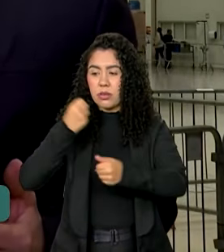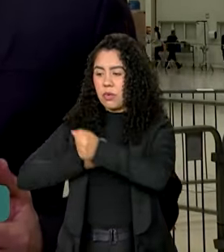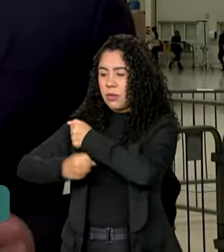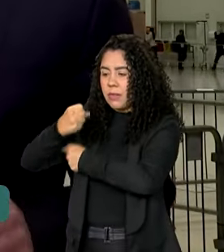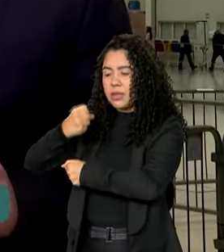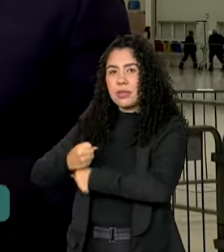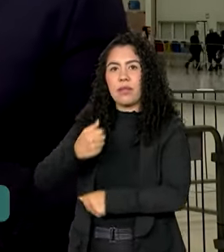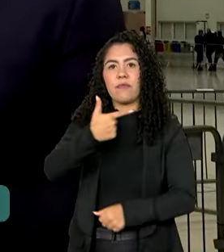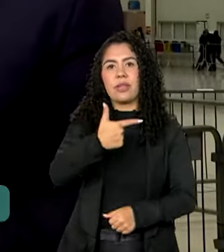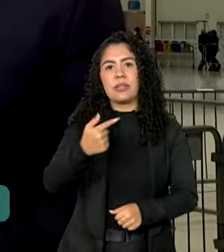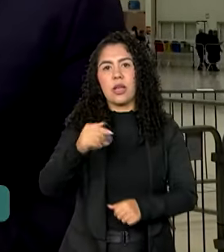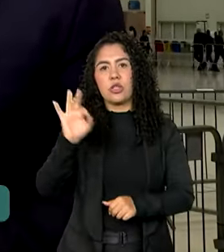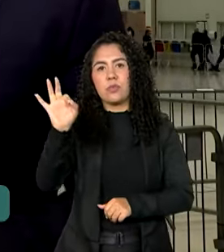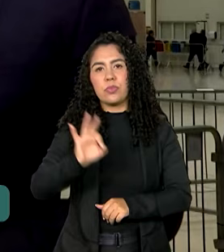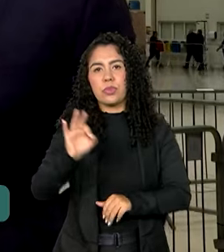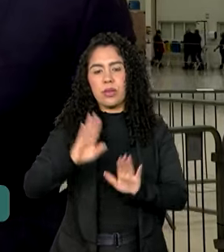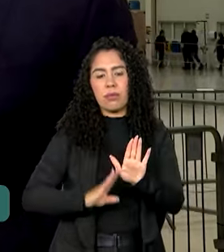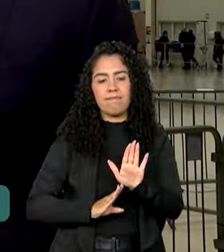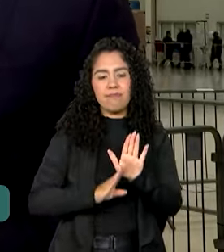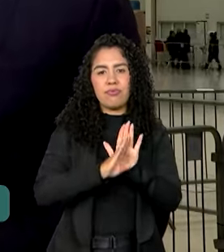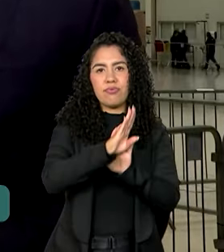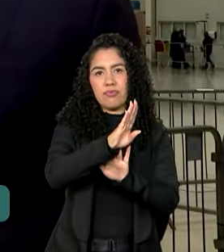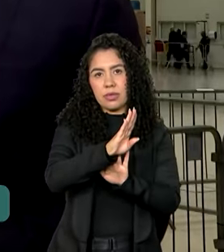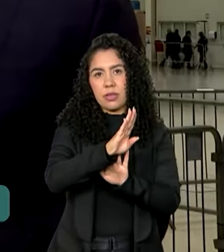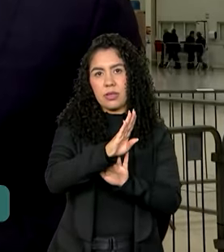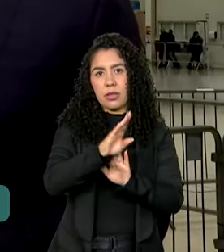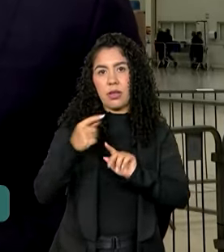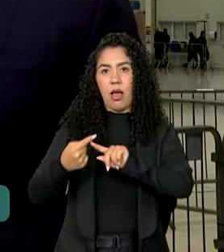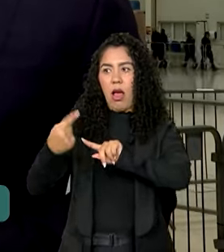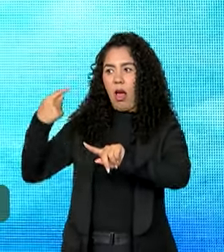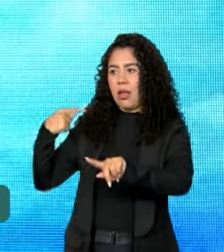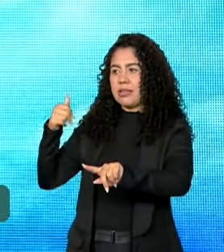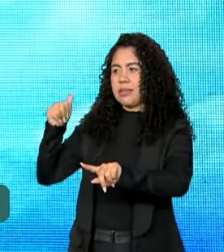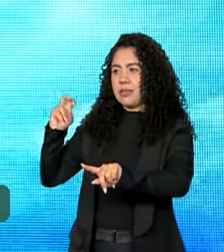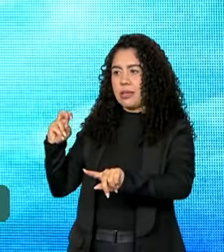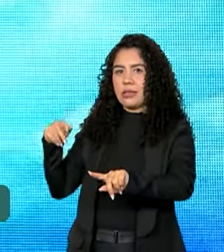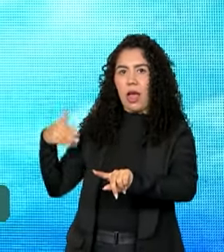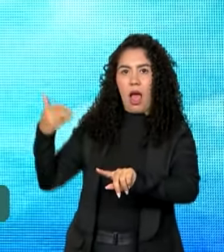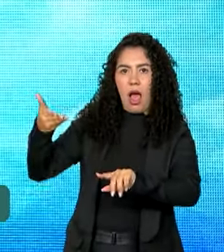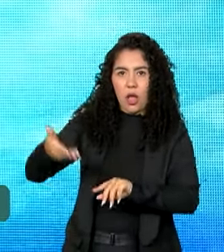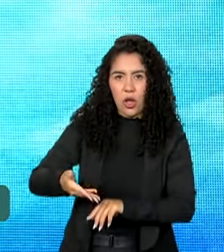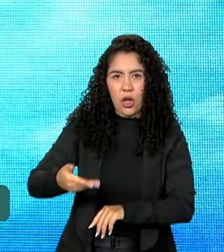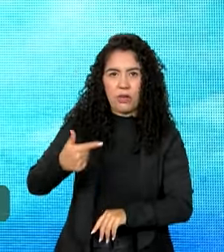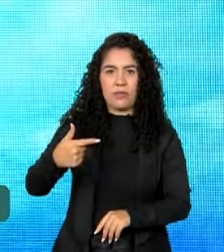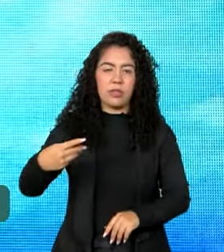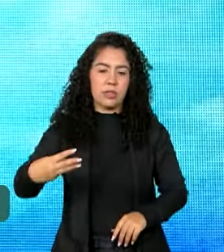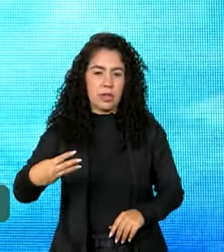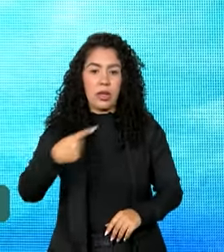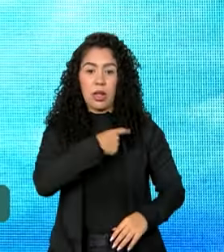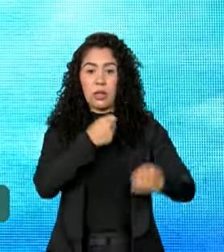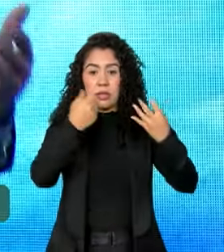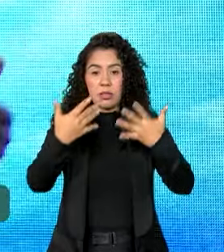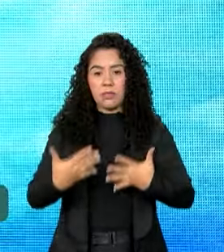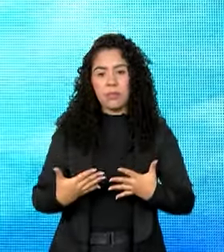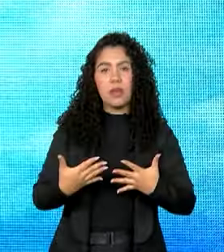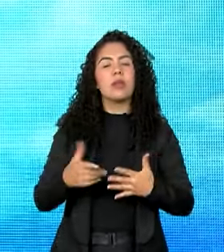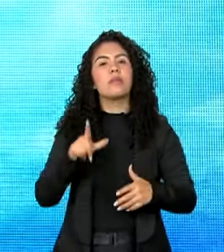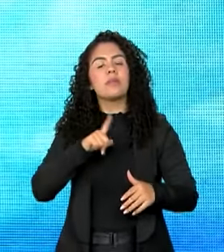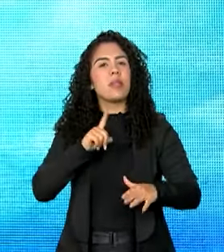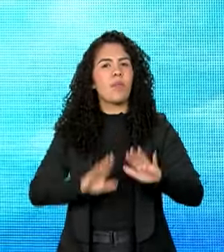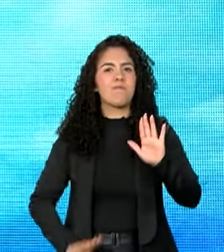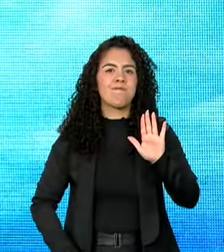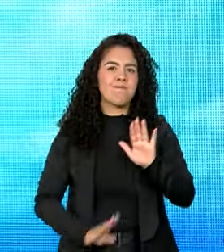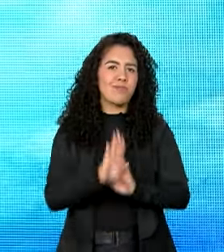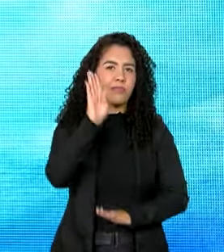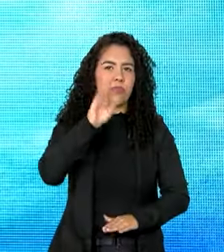passado, quando foram entregues 15 aeronaves. Os planos da companhia preveem uma geração recorde de